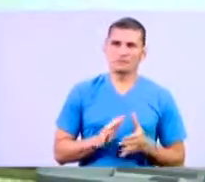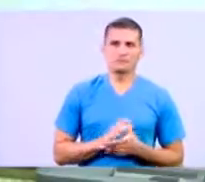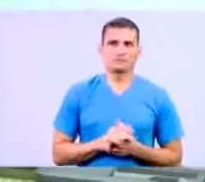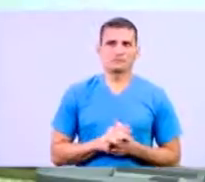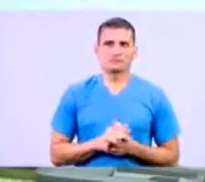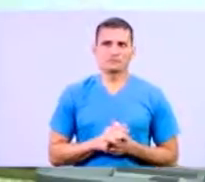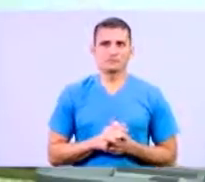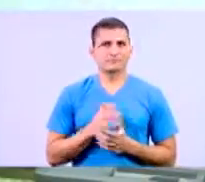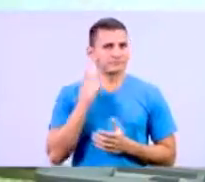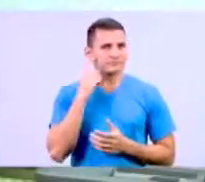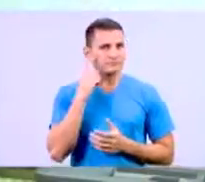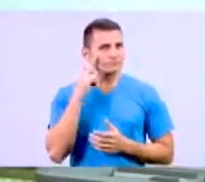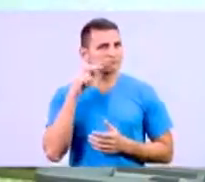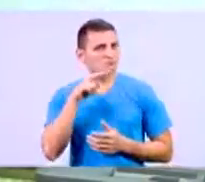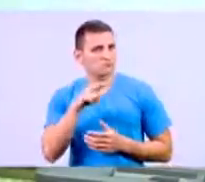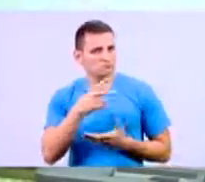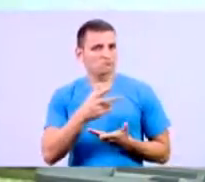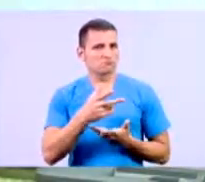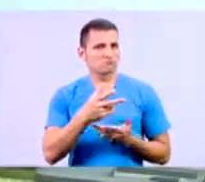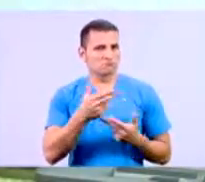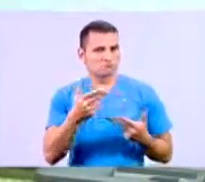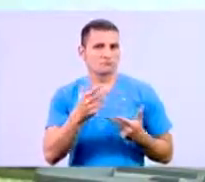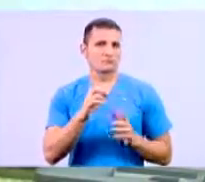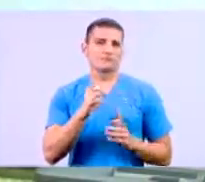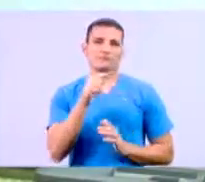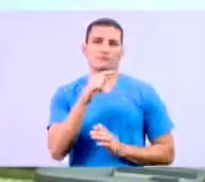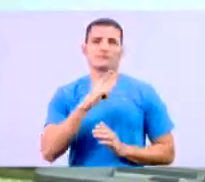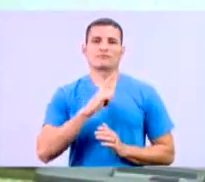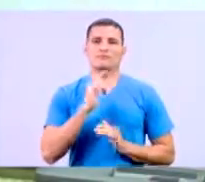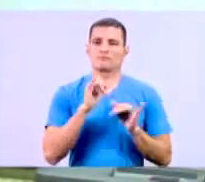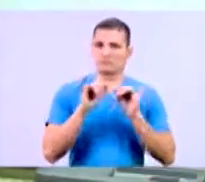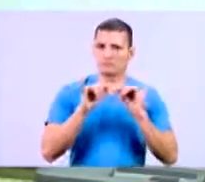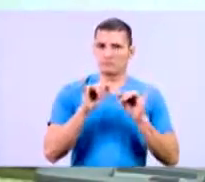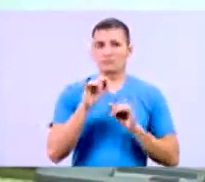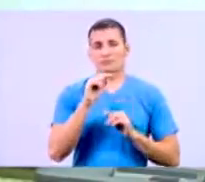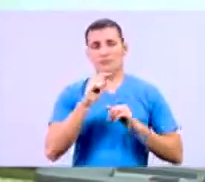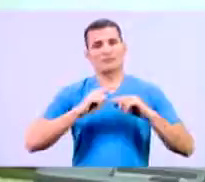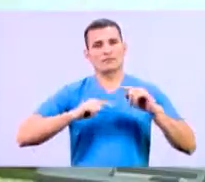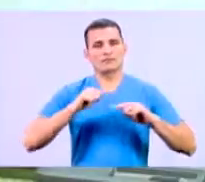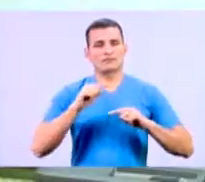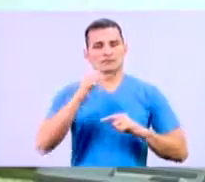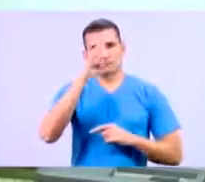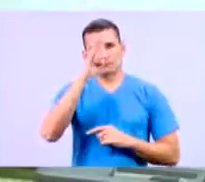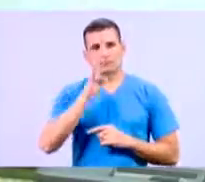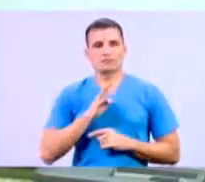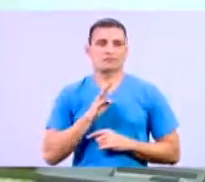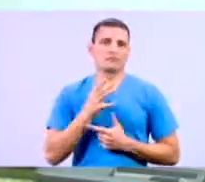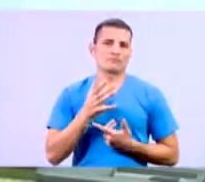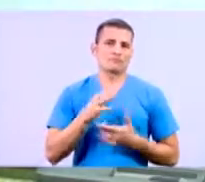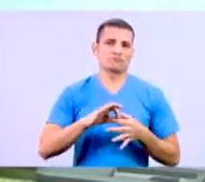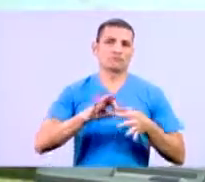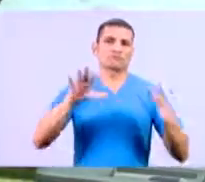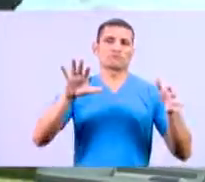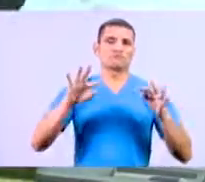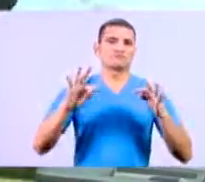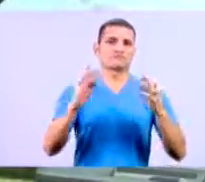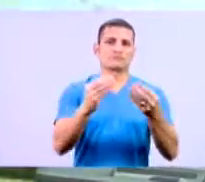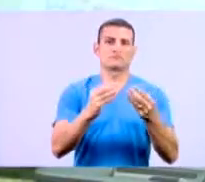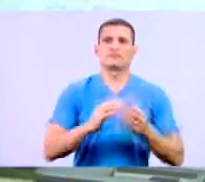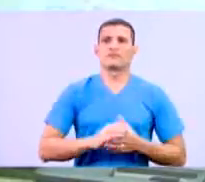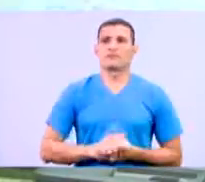viu tanta coisa e ali tem bastante informação. Material gratuito, disponível para todos nós, né, professor? Com